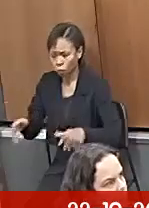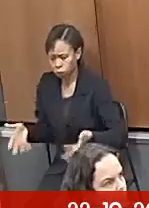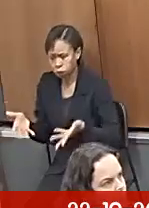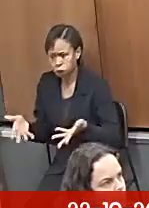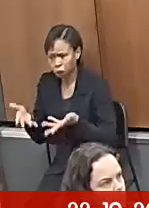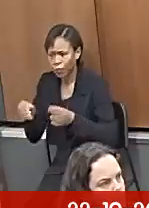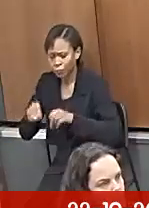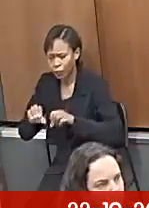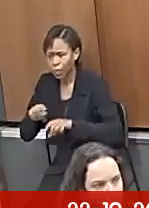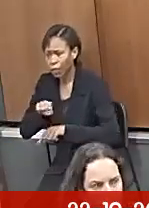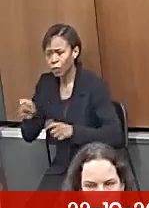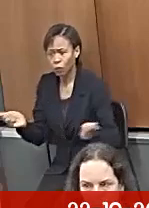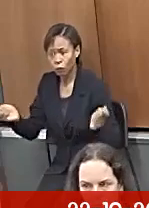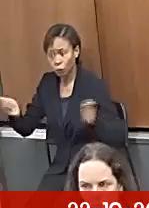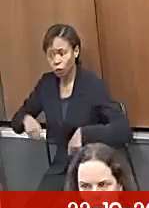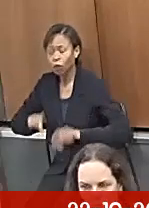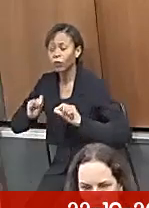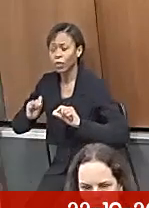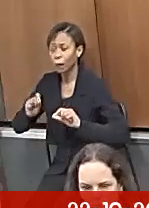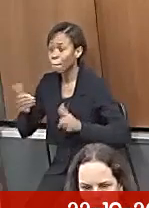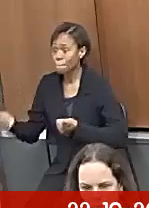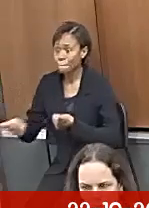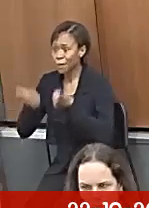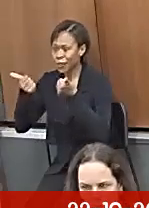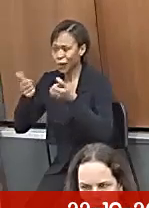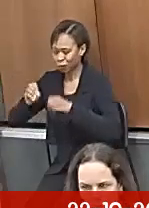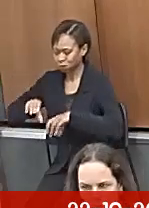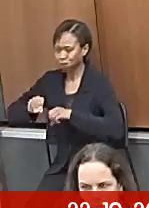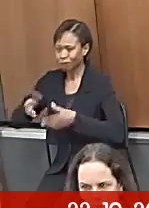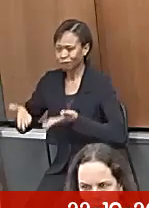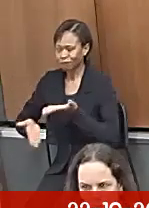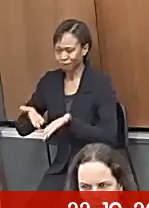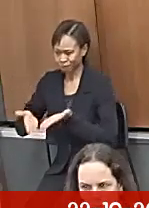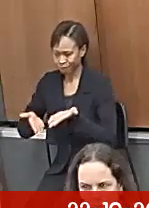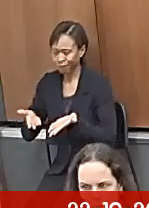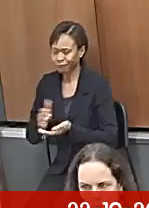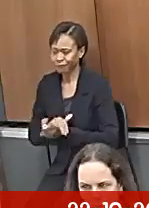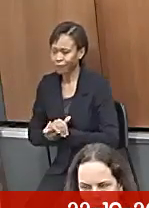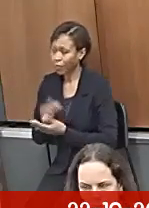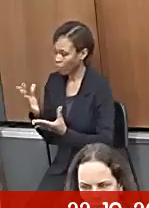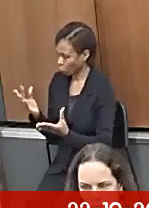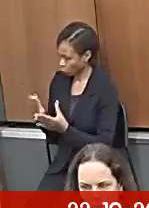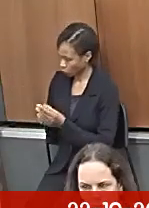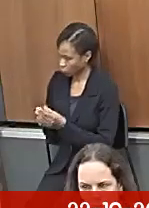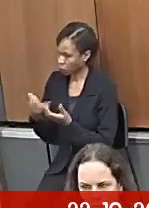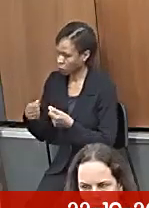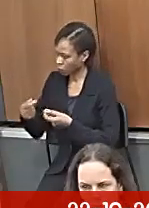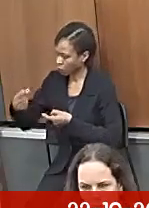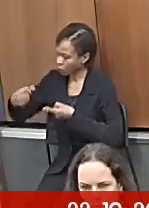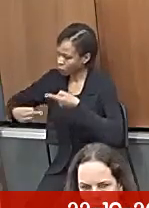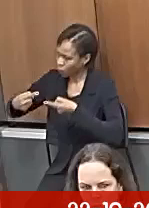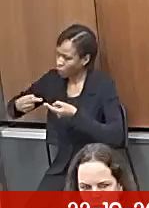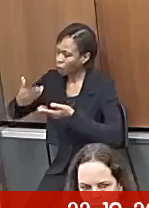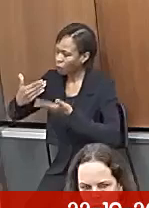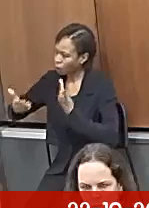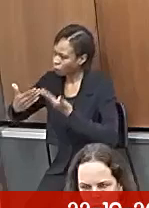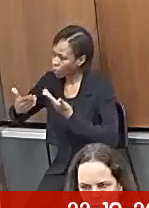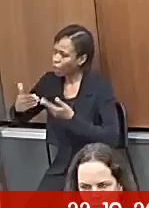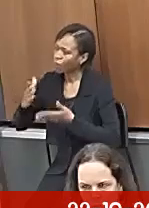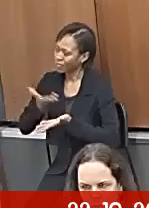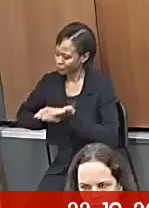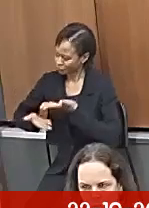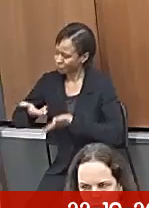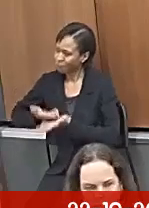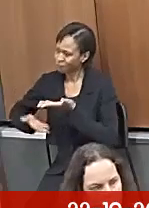ele condições de dar um atendimento melhor. A inclusão exige diálogo e envolvimento. A ONG de São